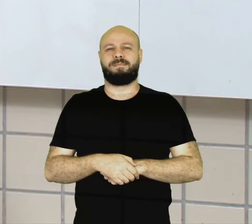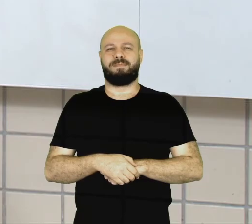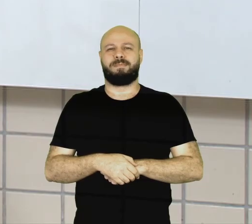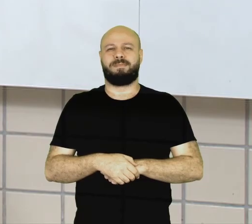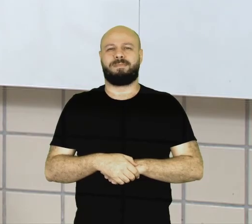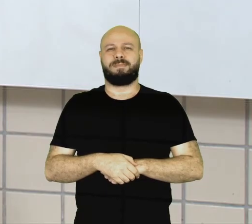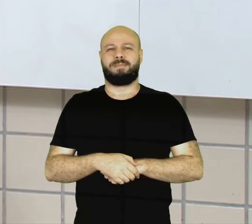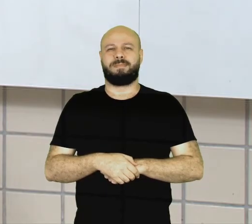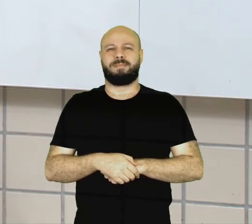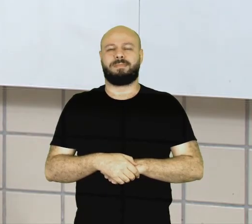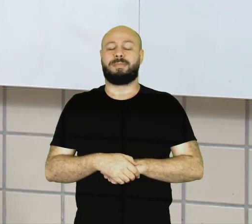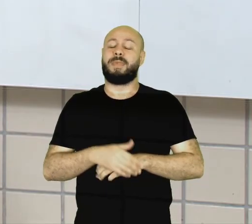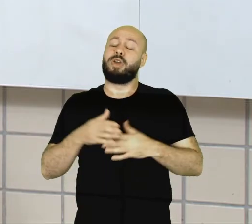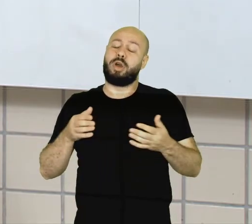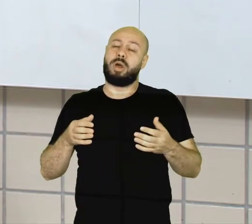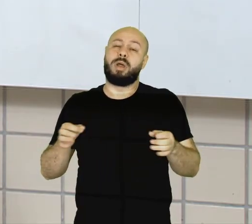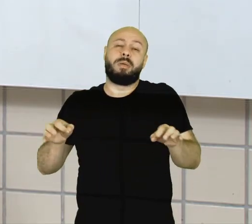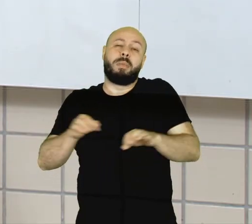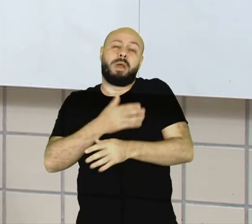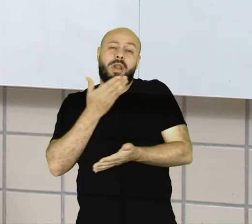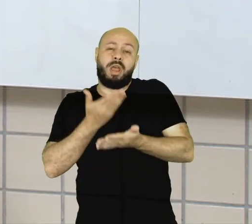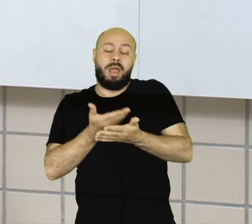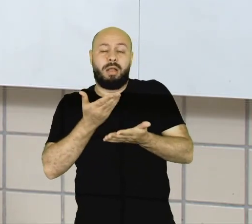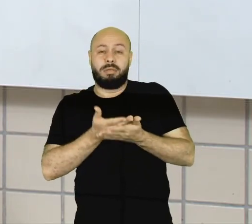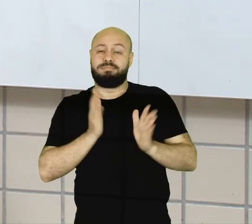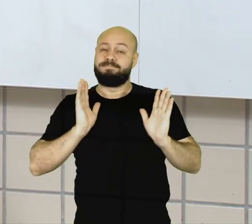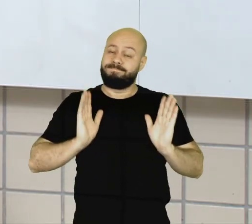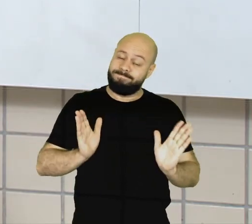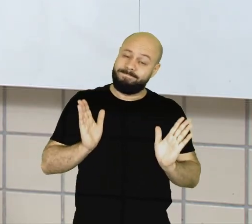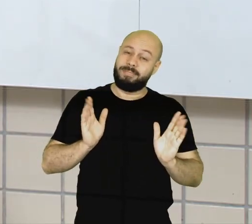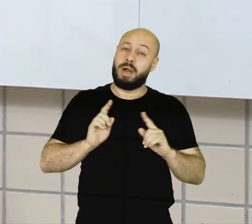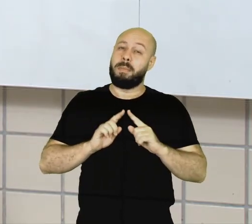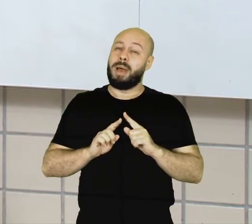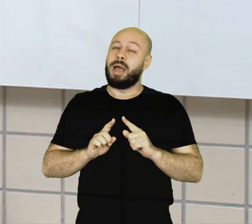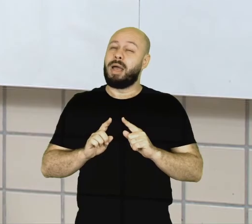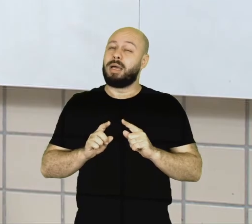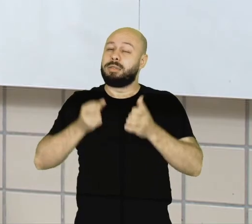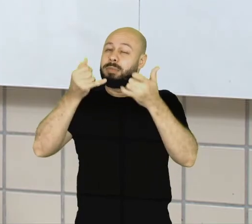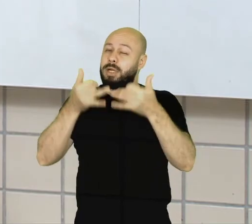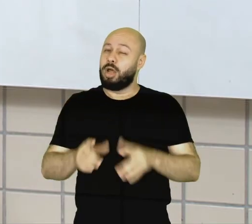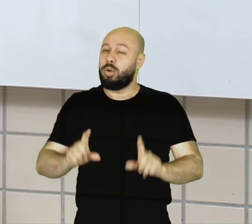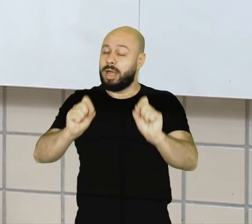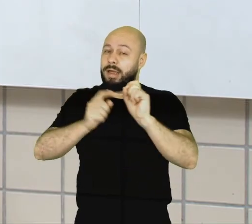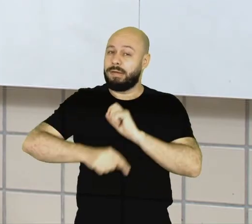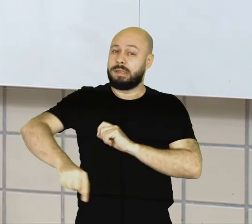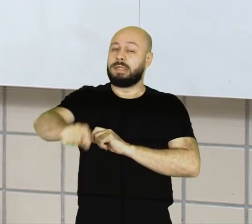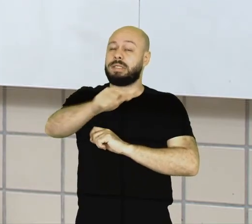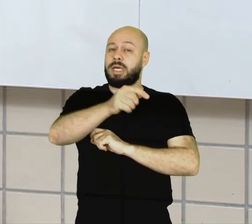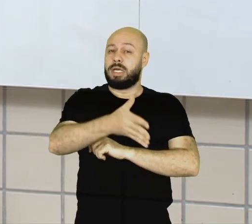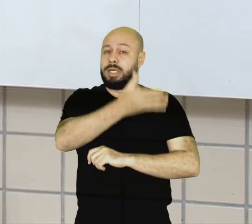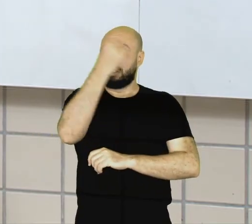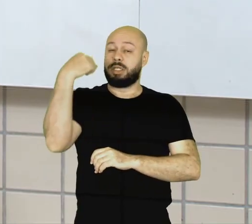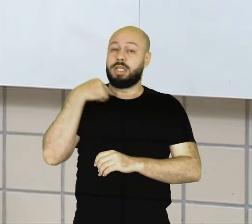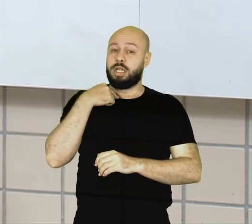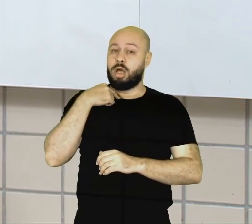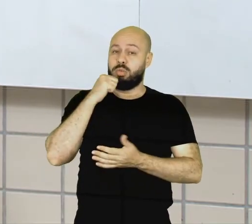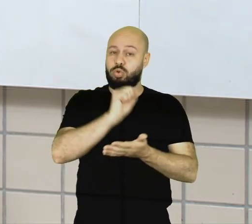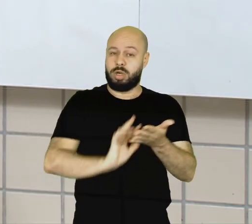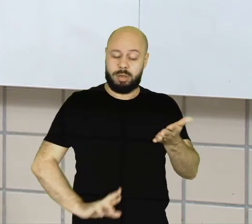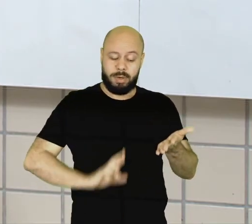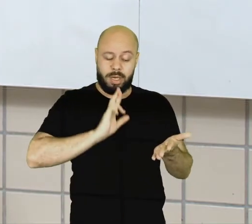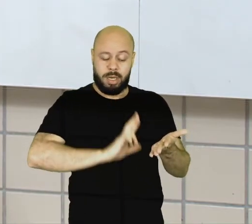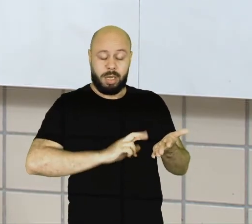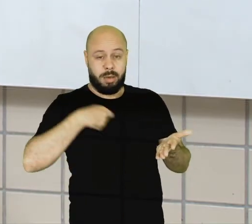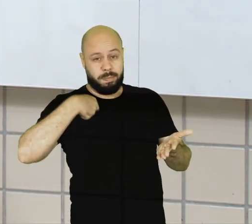vamos encerrar nossa aula falando mais uma vez para vocês não esquecerem de fazer as